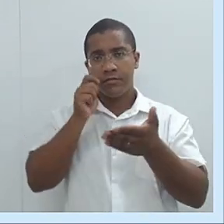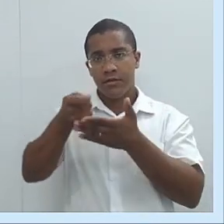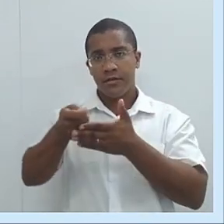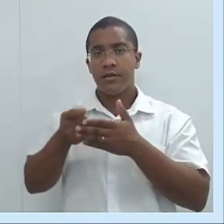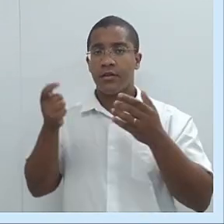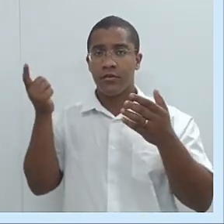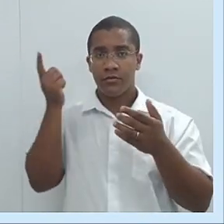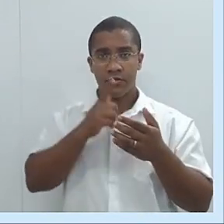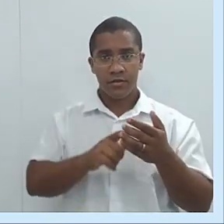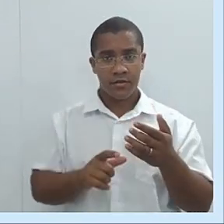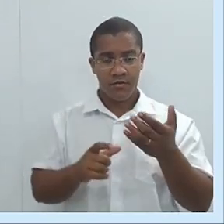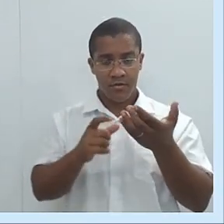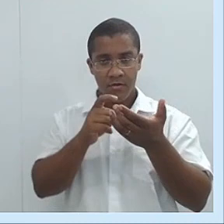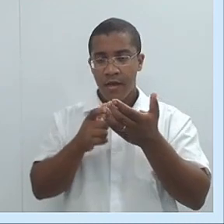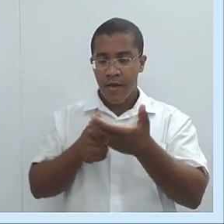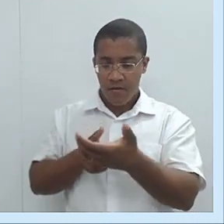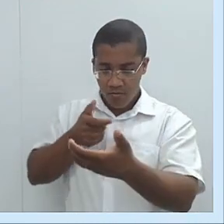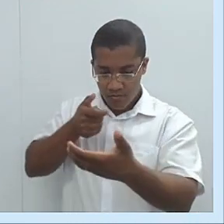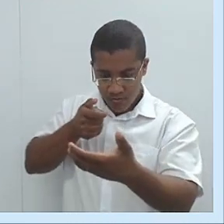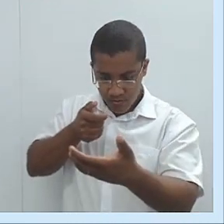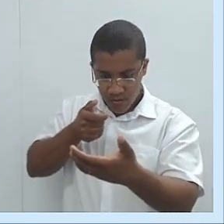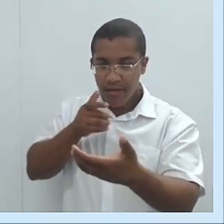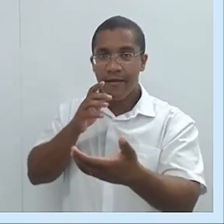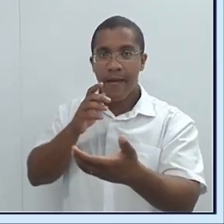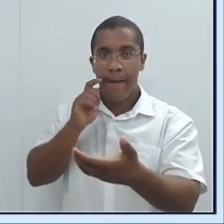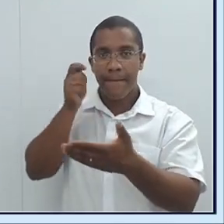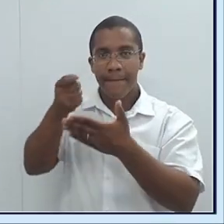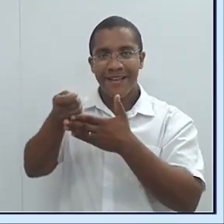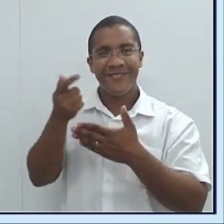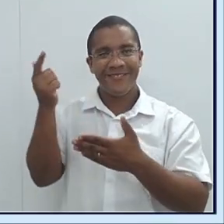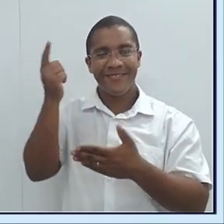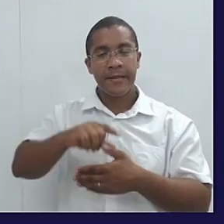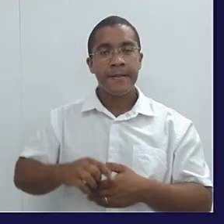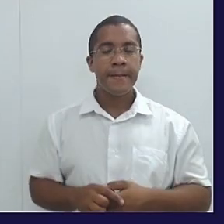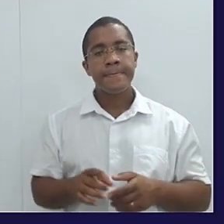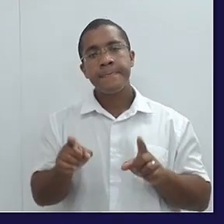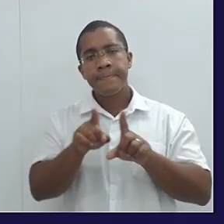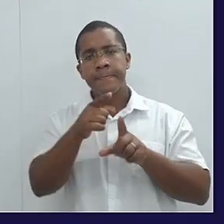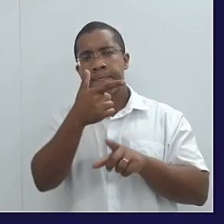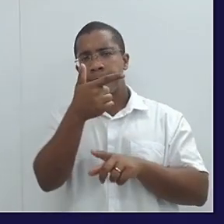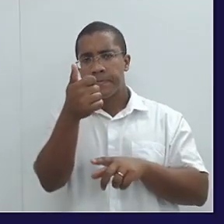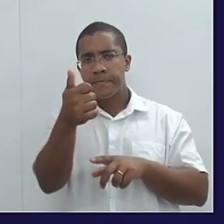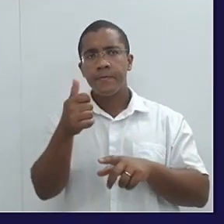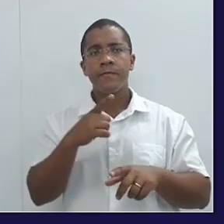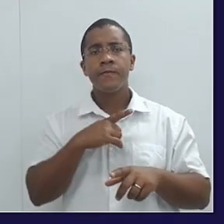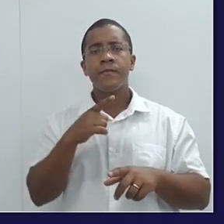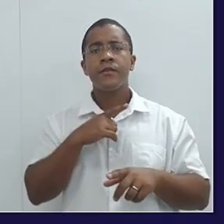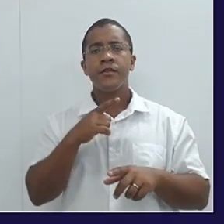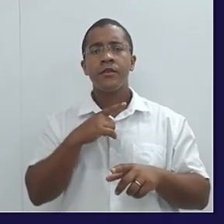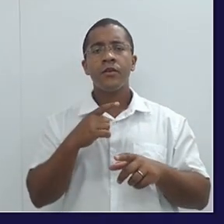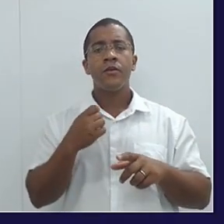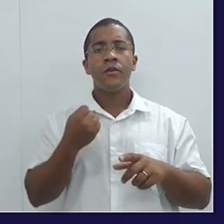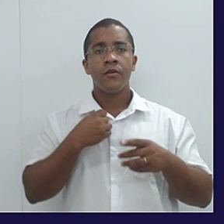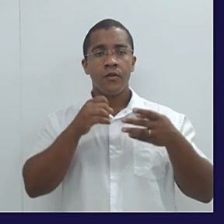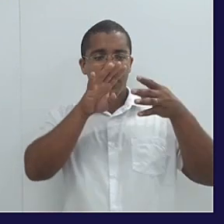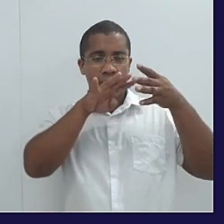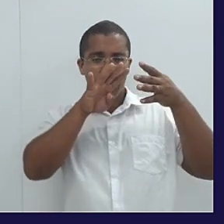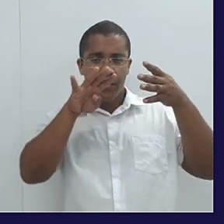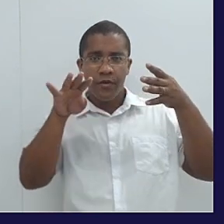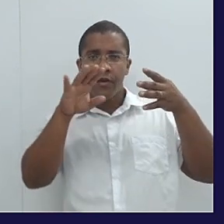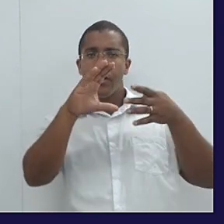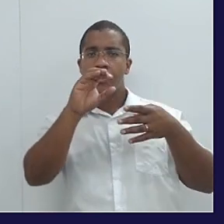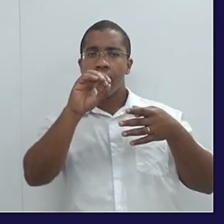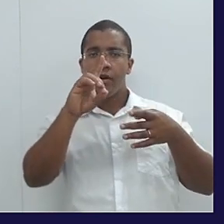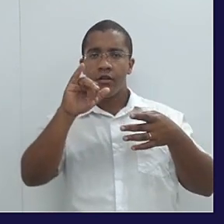e, utilizando o aplicativo, você pode pagar a sua conta de energia. No número 21, a gente tem o código de